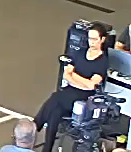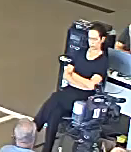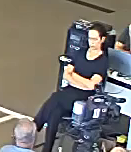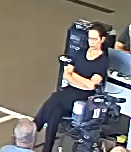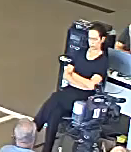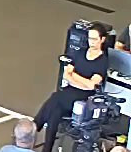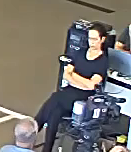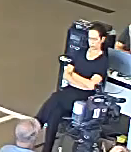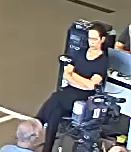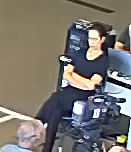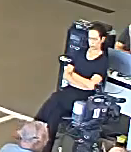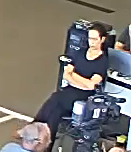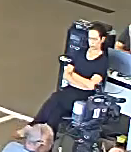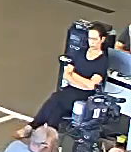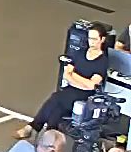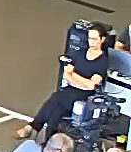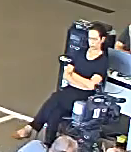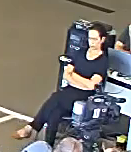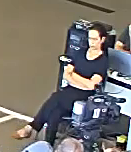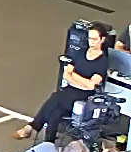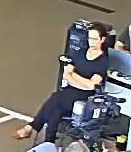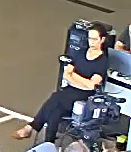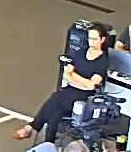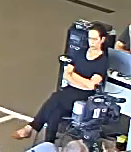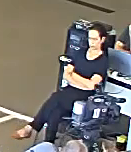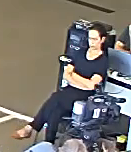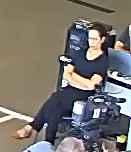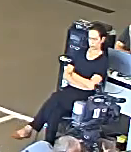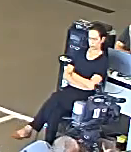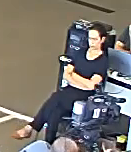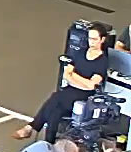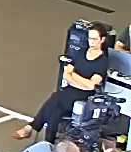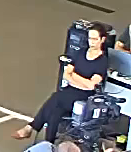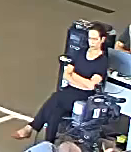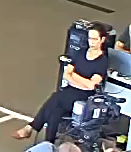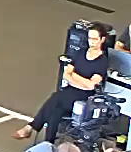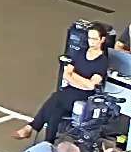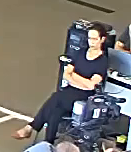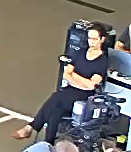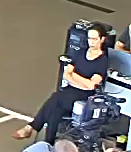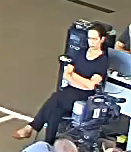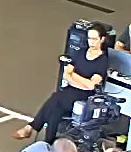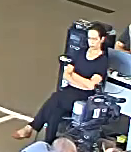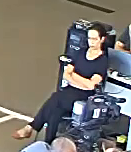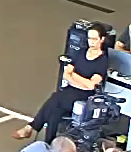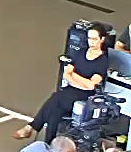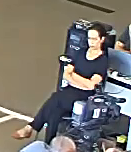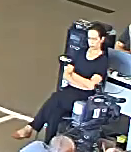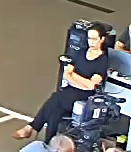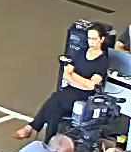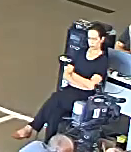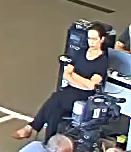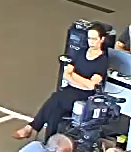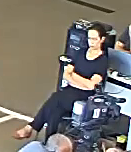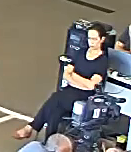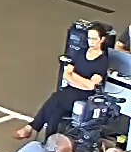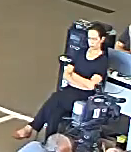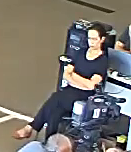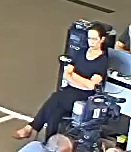veículos fabricados de 99 a 2008 nela tem critérios de adaptação de acessibilidade